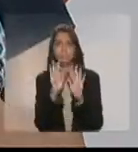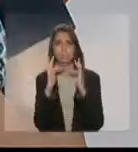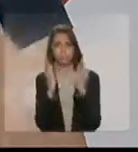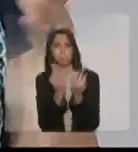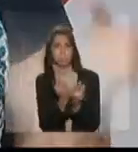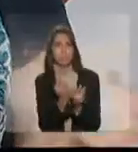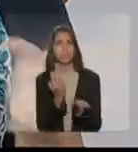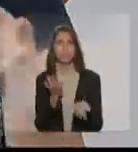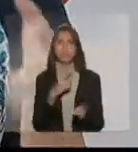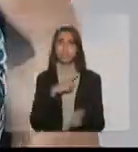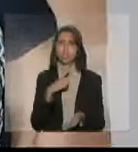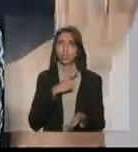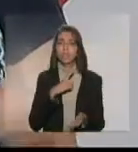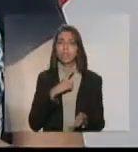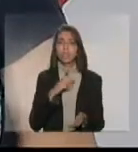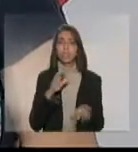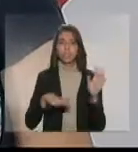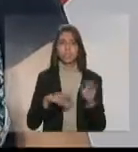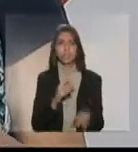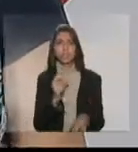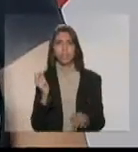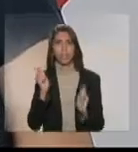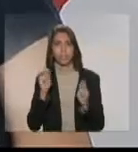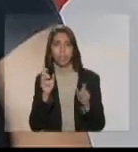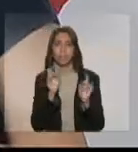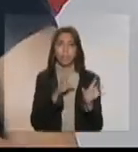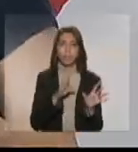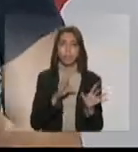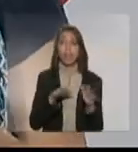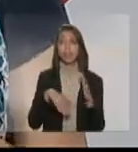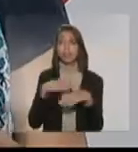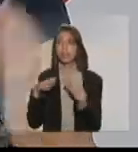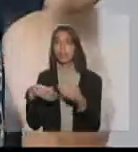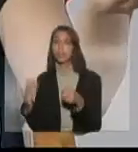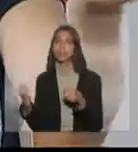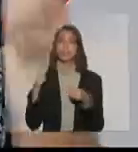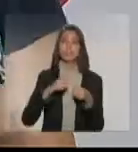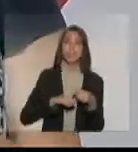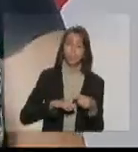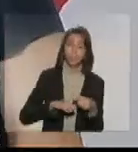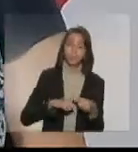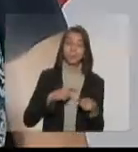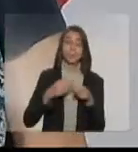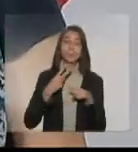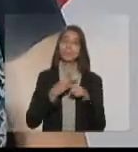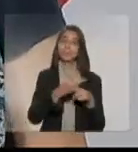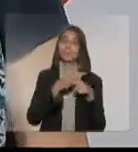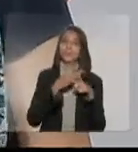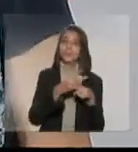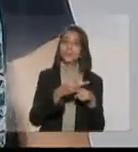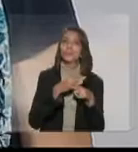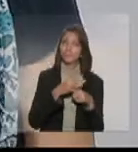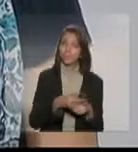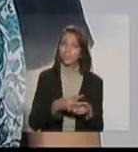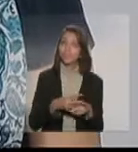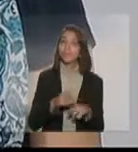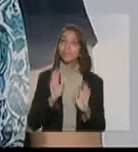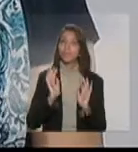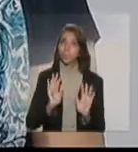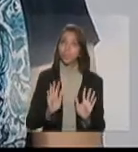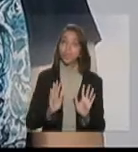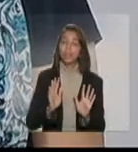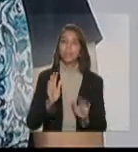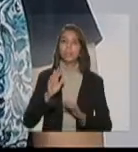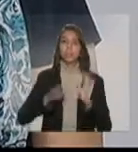é familiar e tudo para sair daquela situação e às vezes ela sai durante um tempo e depois ela volta talvez em busca exatamente disso que você está falando